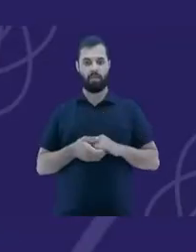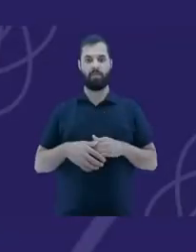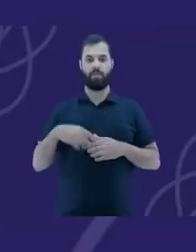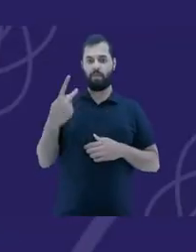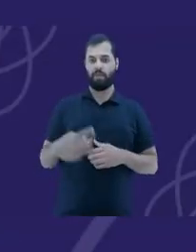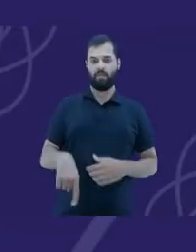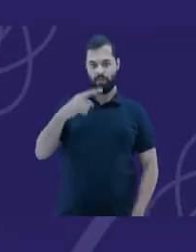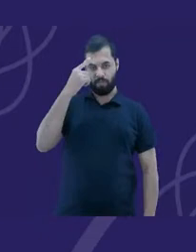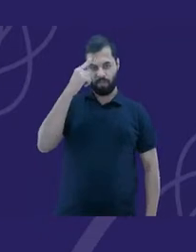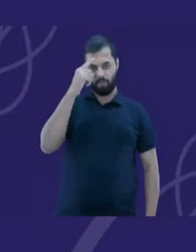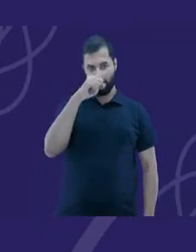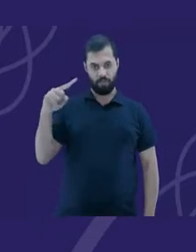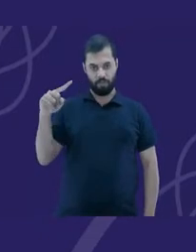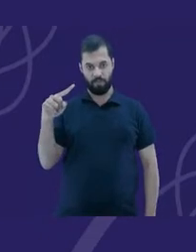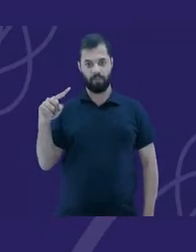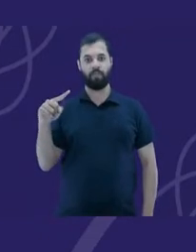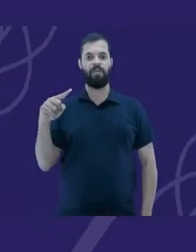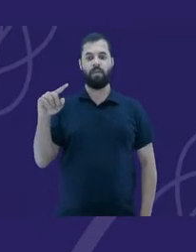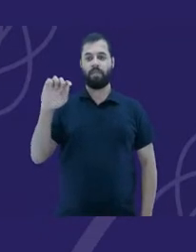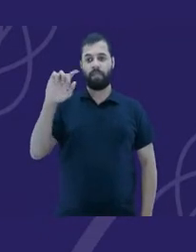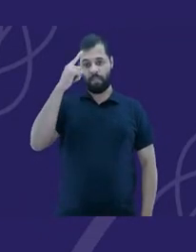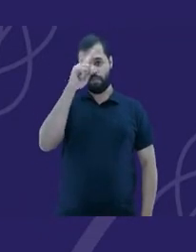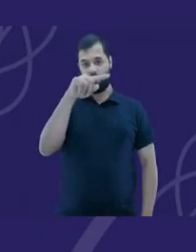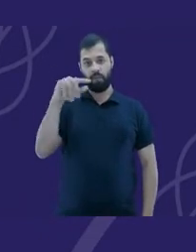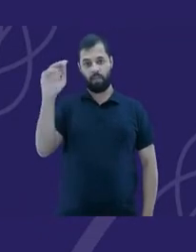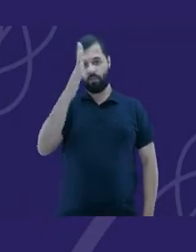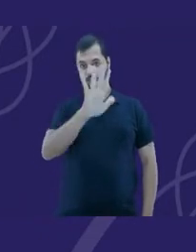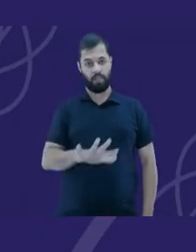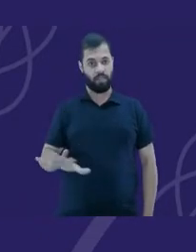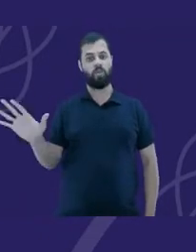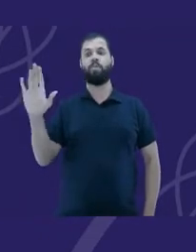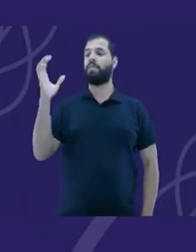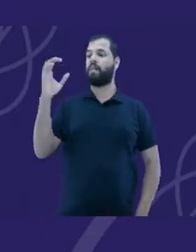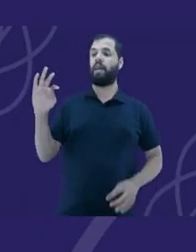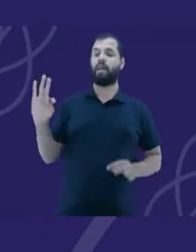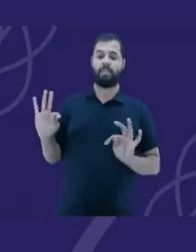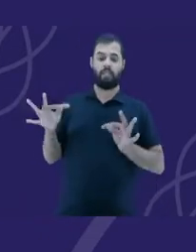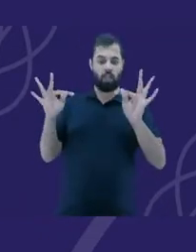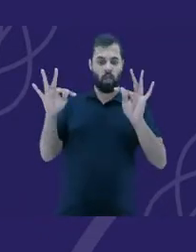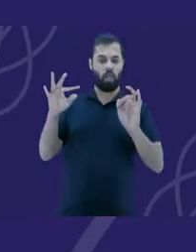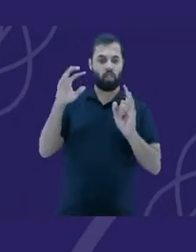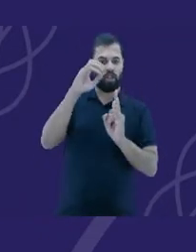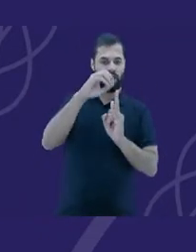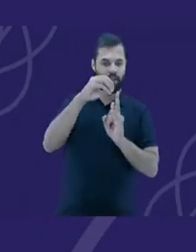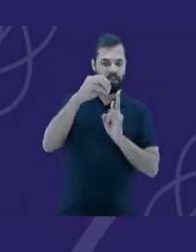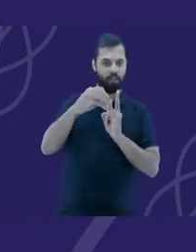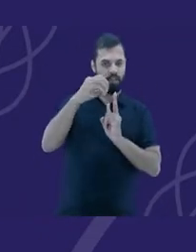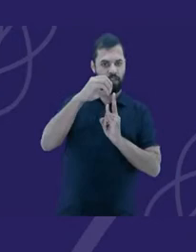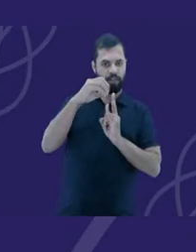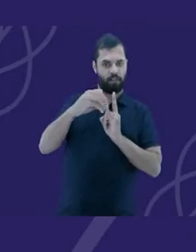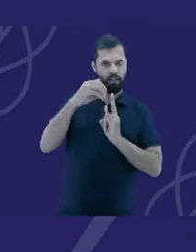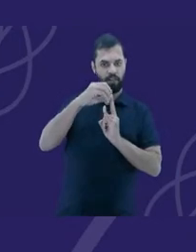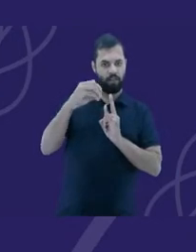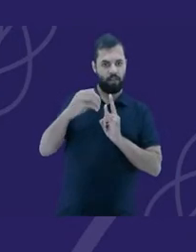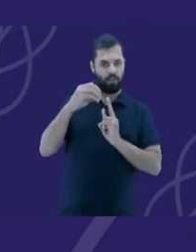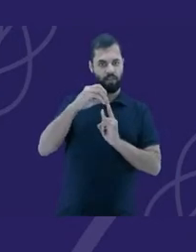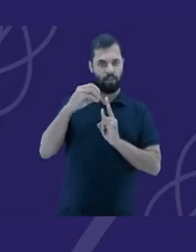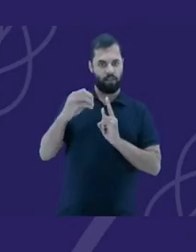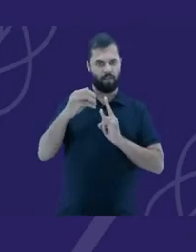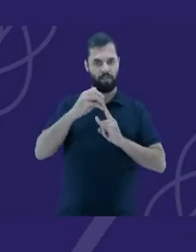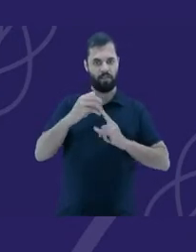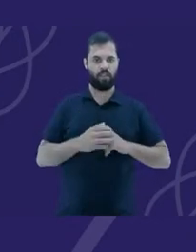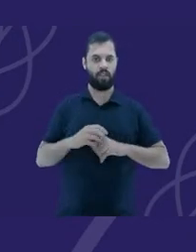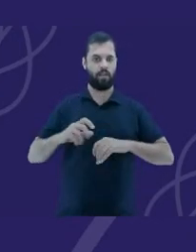Nacional da Ciência e Tecnologia, né, da Fiocruz, que é uma